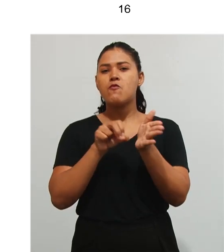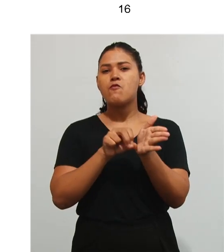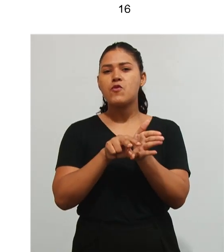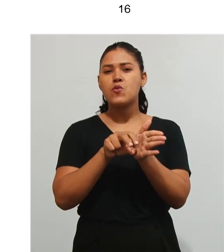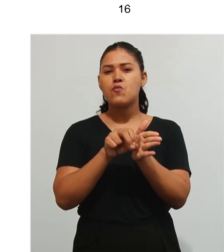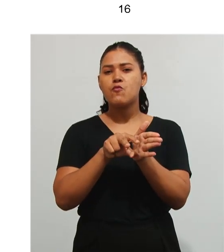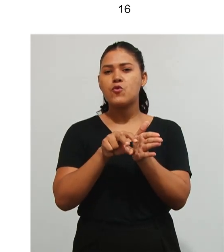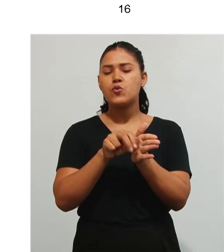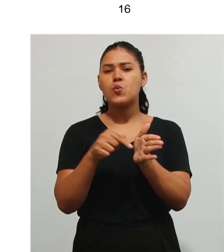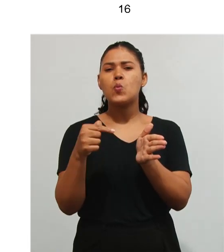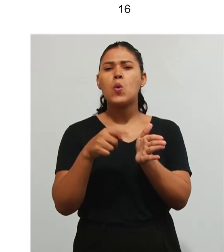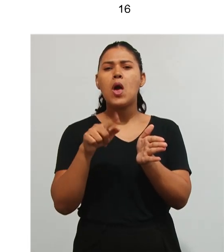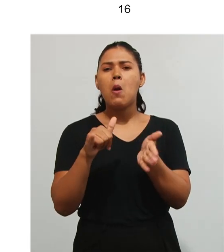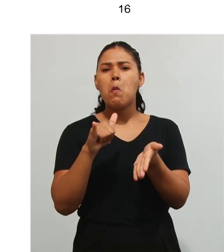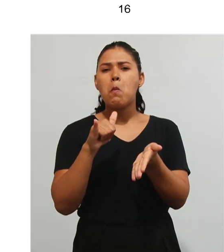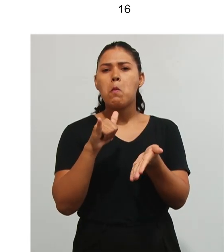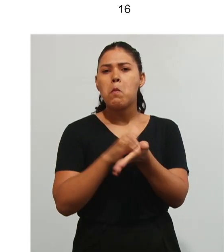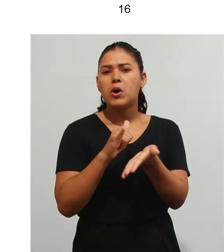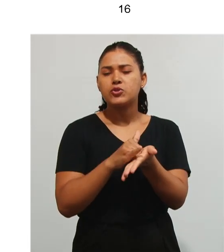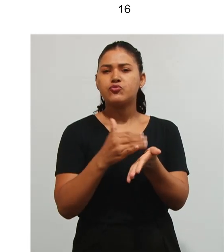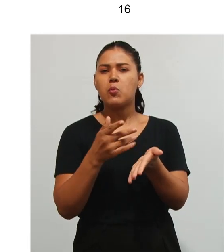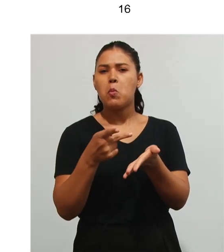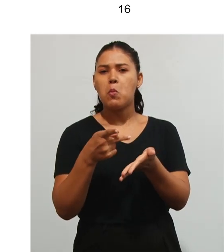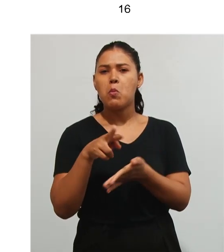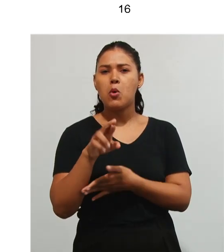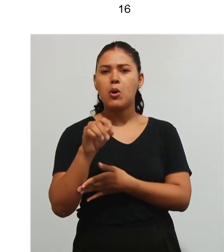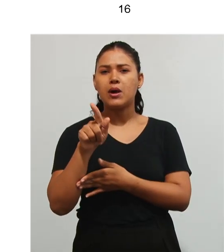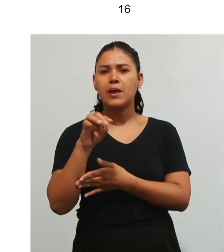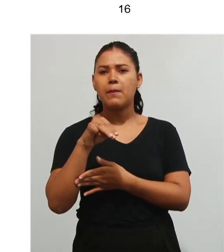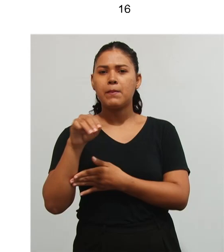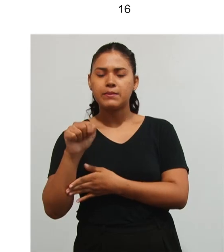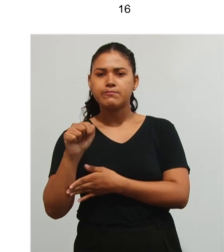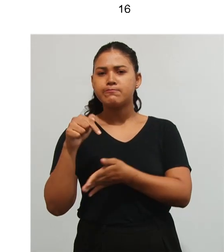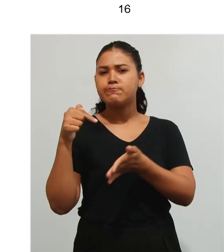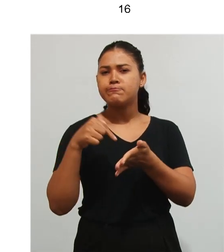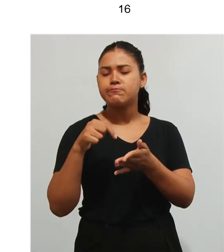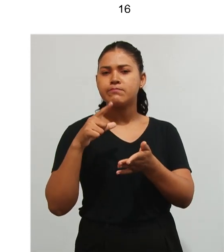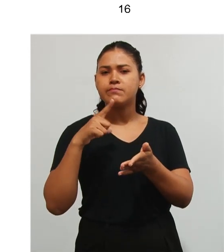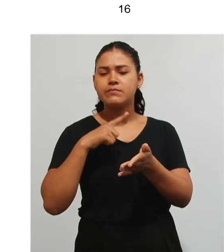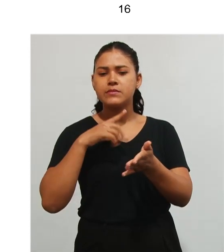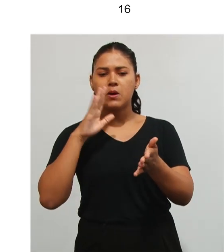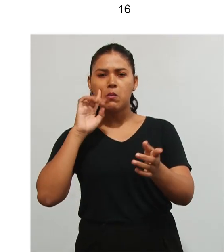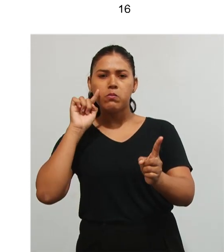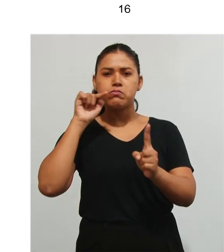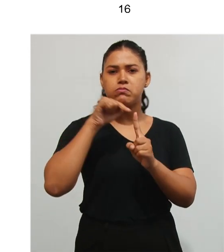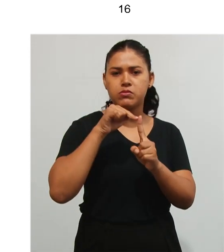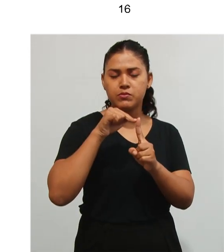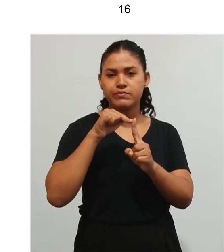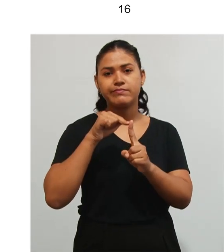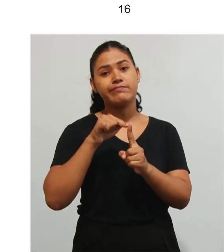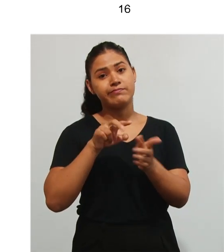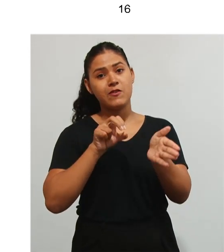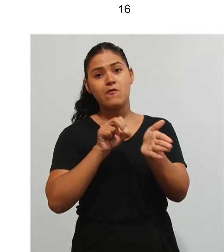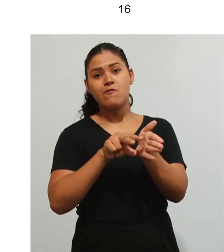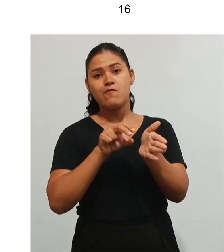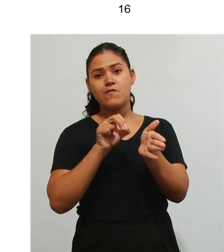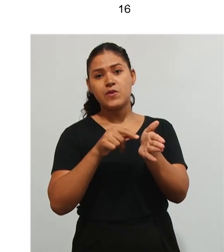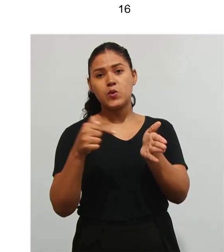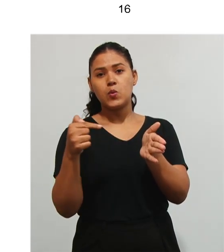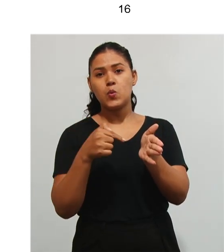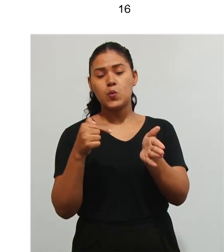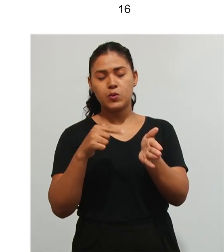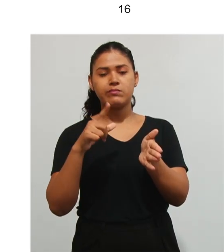mais é que um programa. Então cada programa ele foi desenvolvido para uma necessidade específica. O vírus foi desenvolvido para